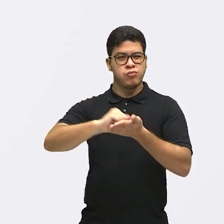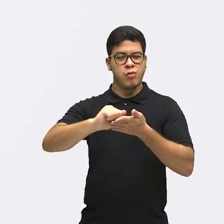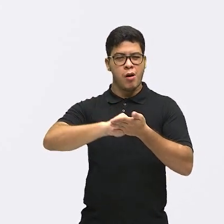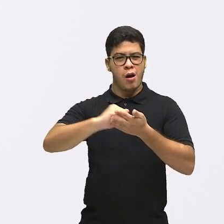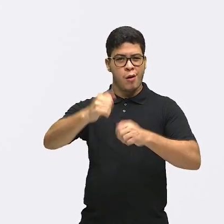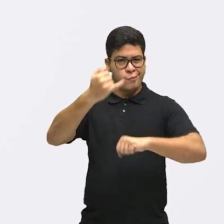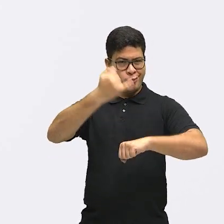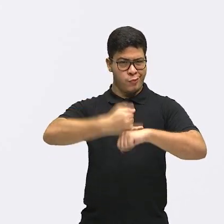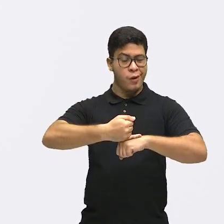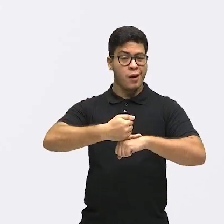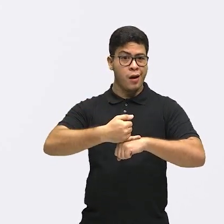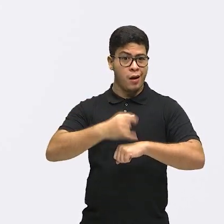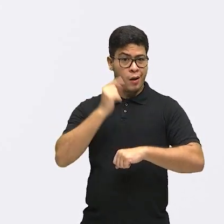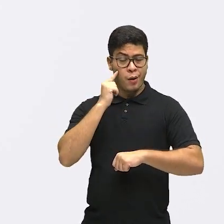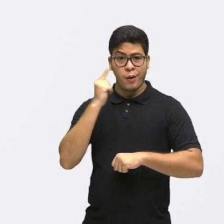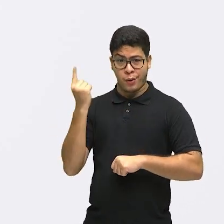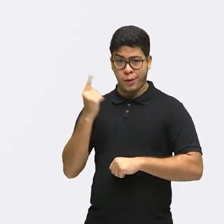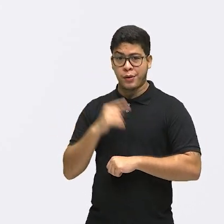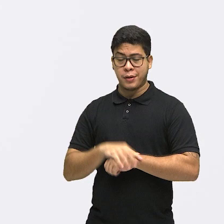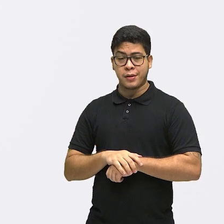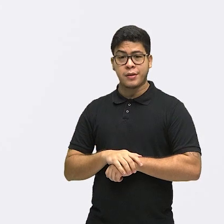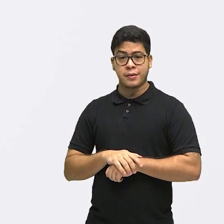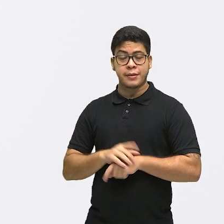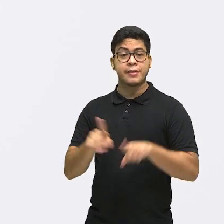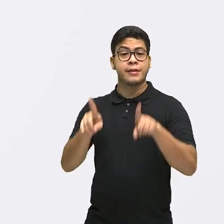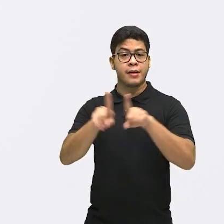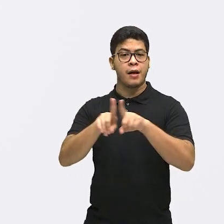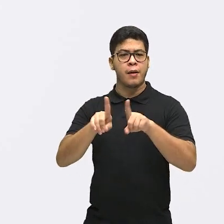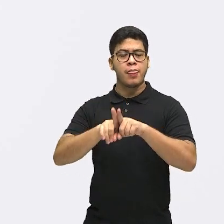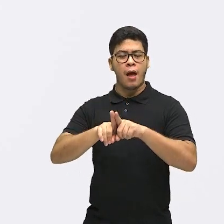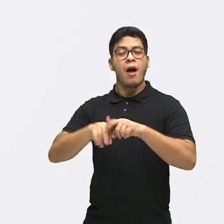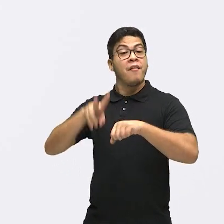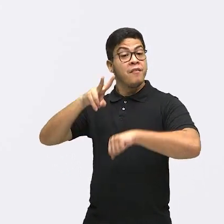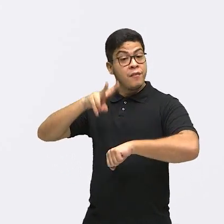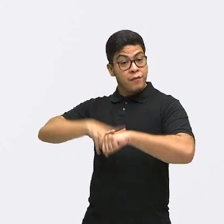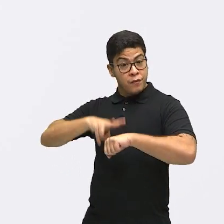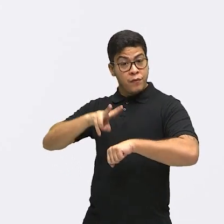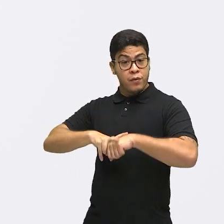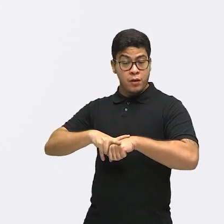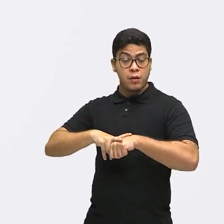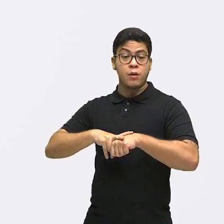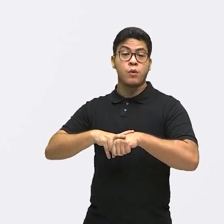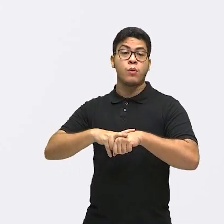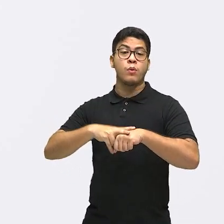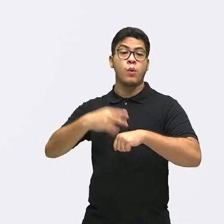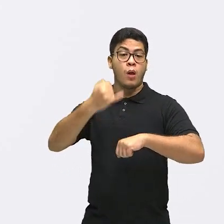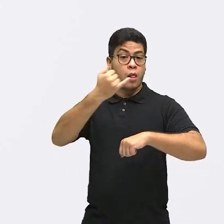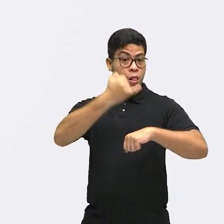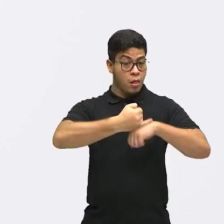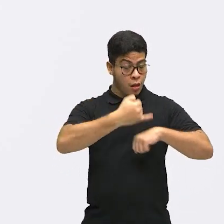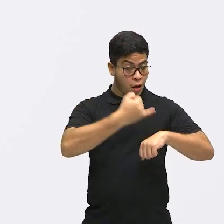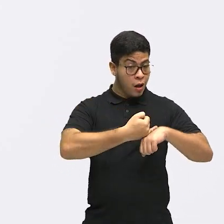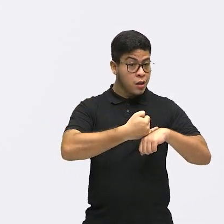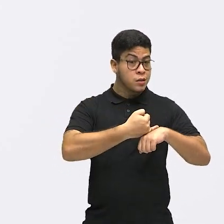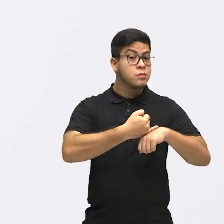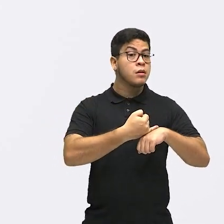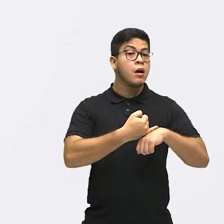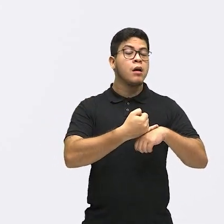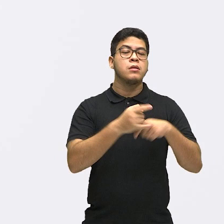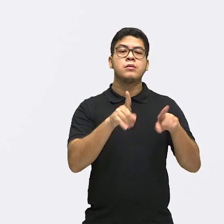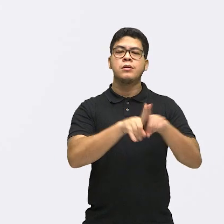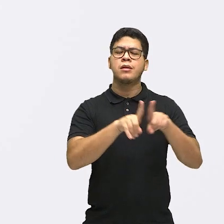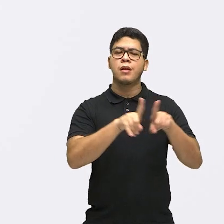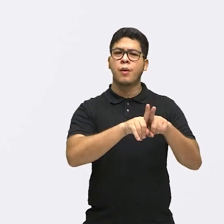né? Vidro, lata e garrafas de água mineral, que também é feita do mesmo material das garrafas PETs grandes que a gente